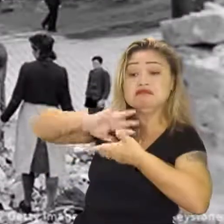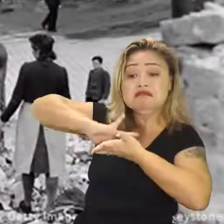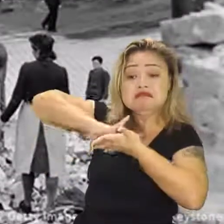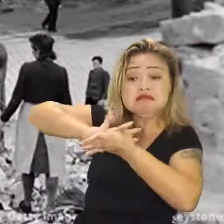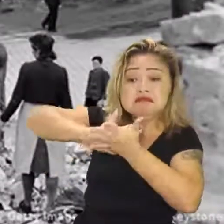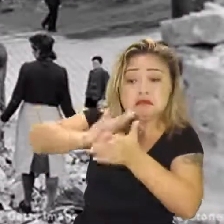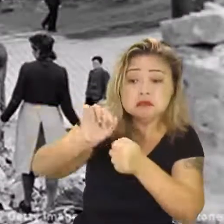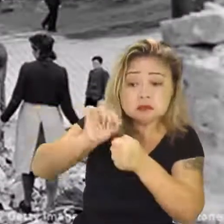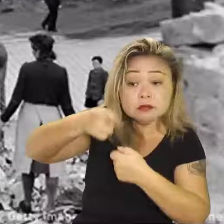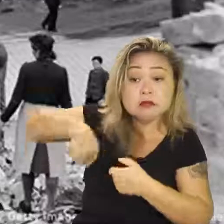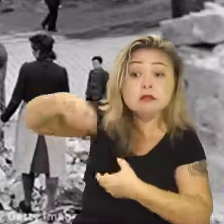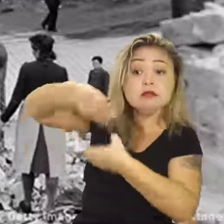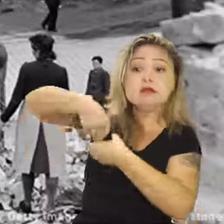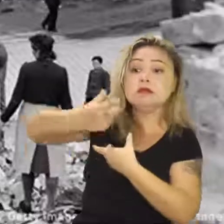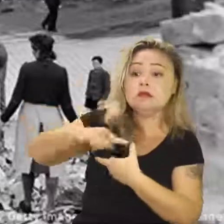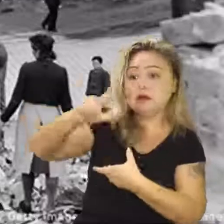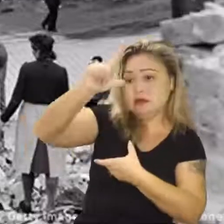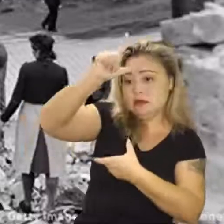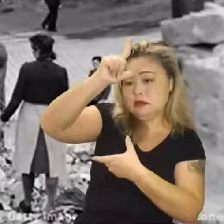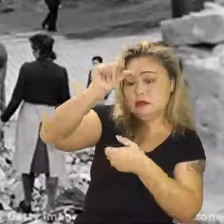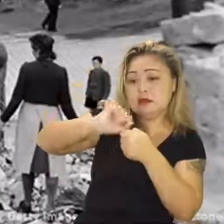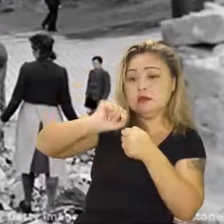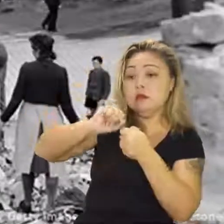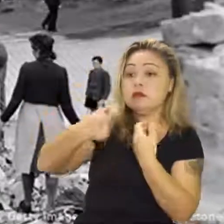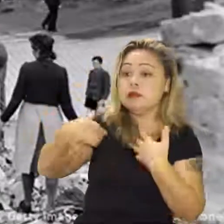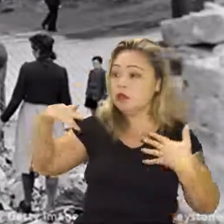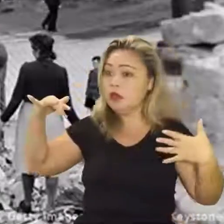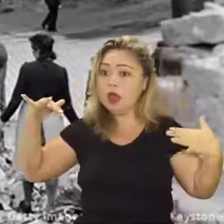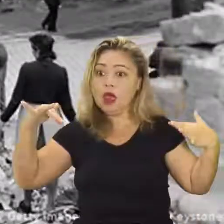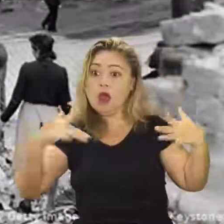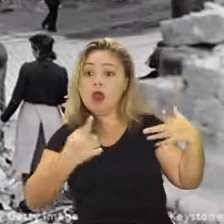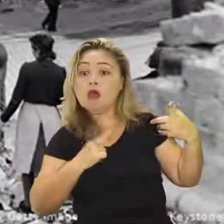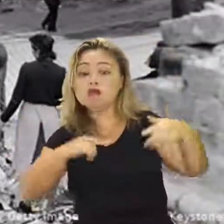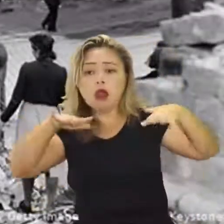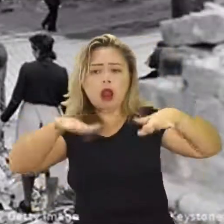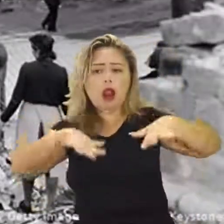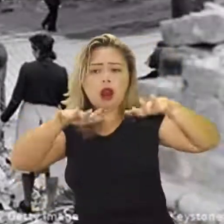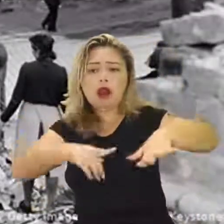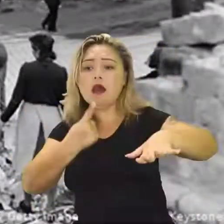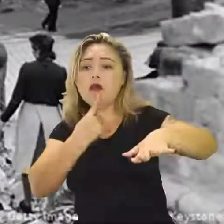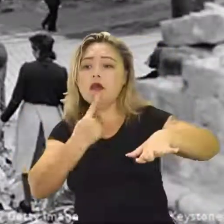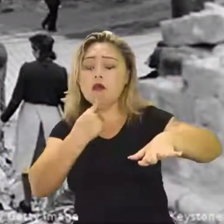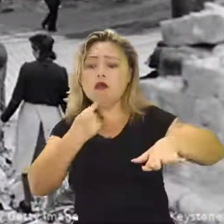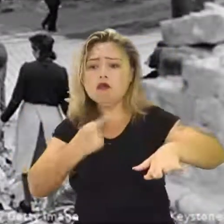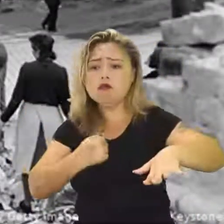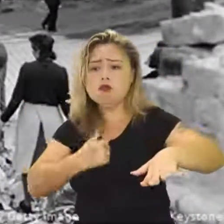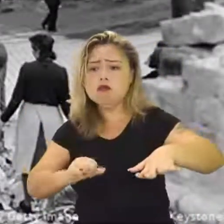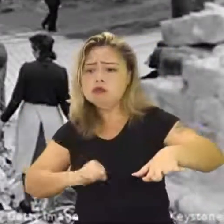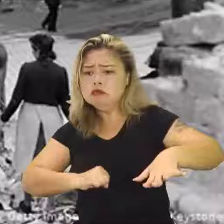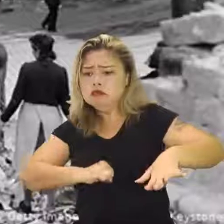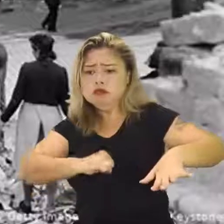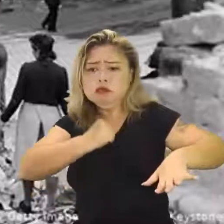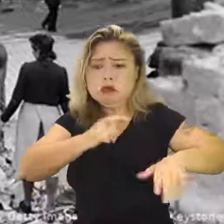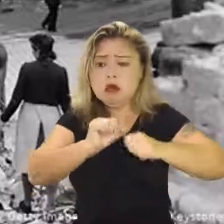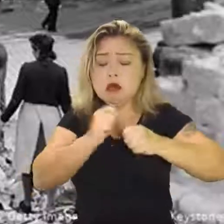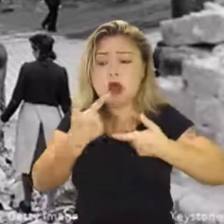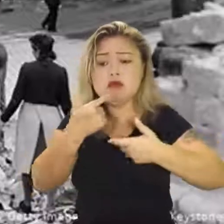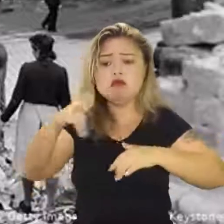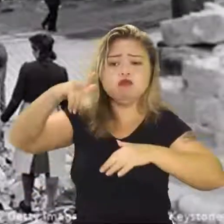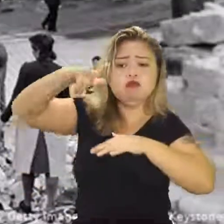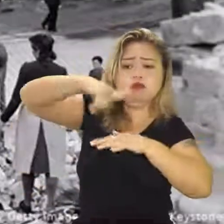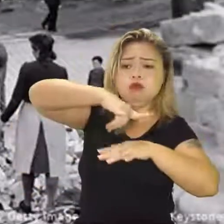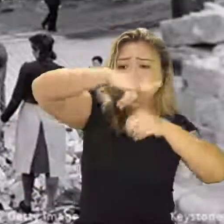território alemão. O Exército Vermelho, ele entra com muita raiva dos alemães. Então, nós vamos ter aí bombardeios